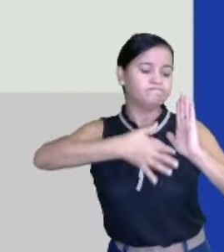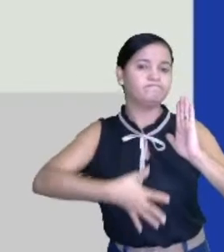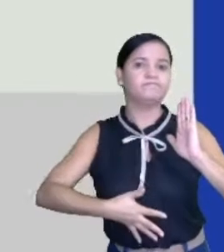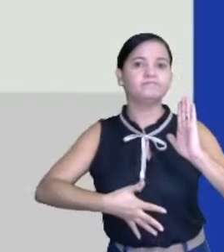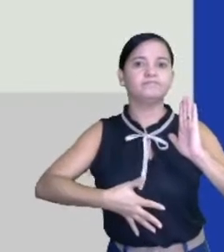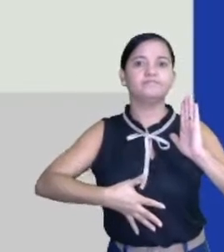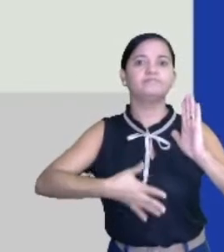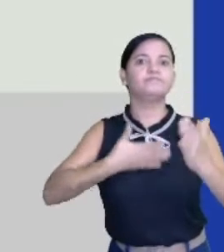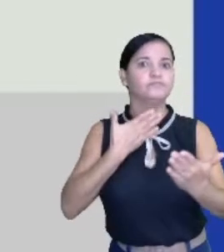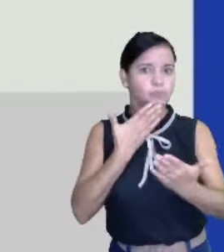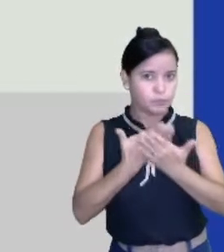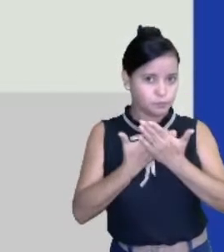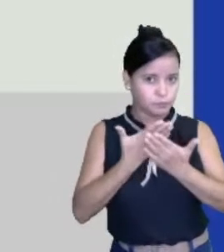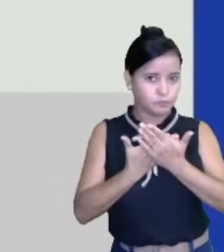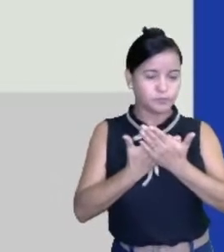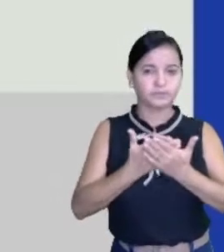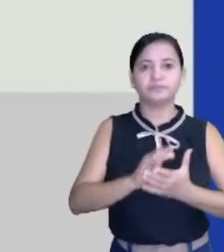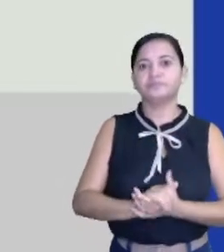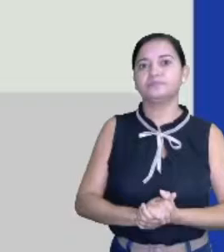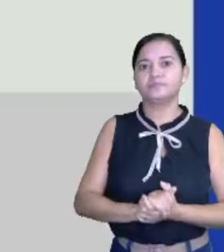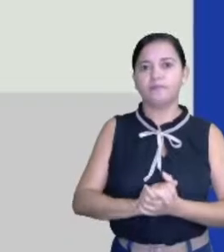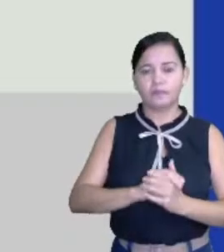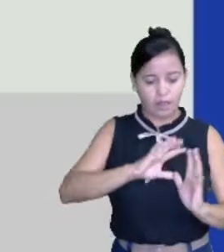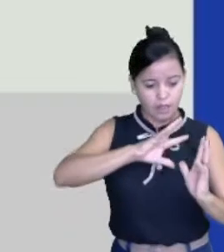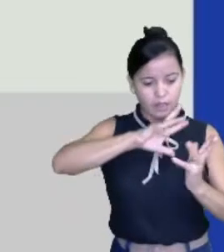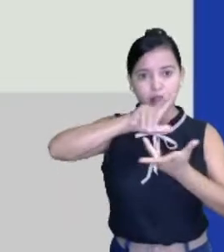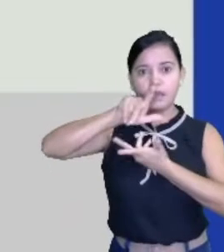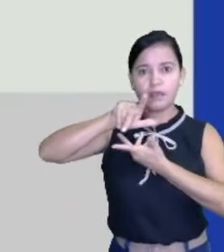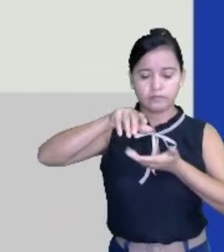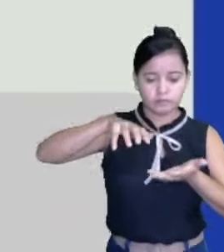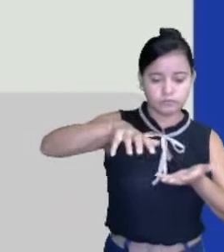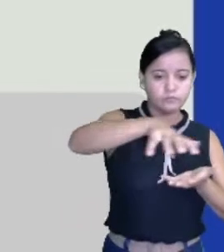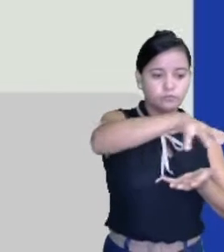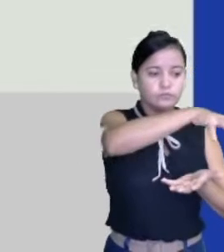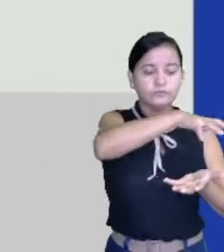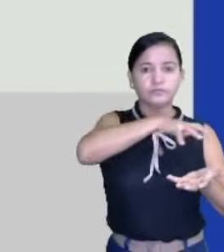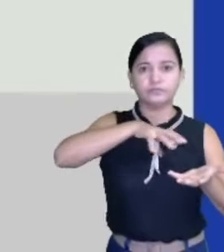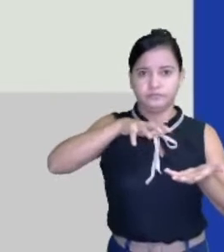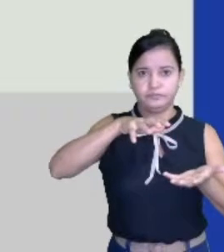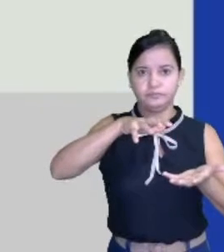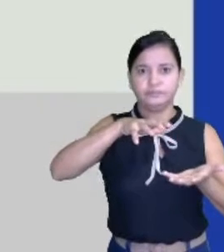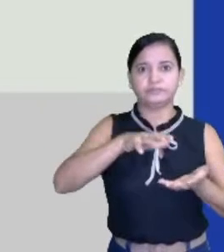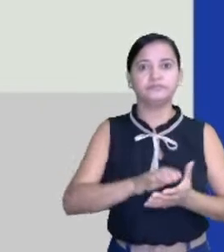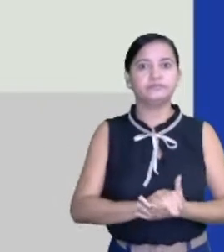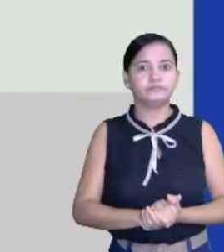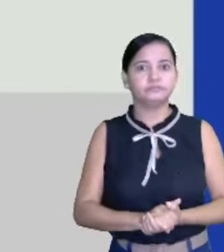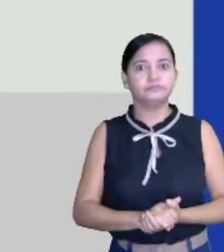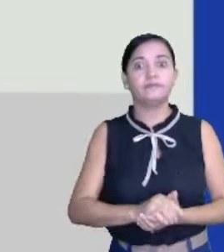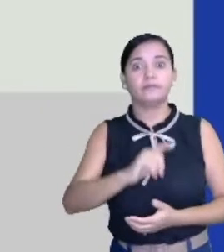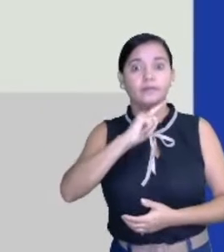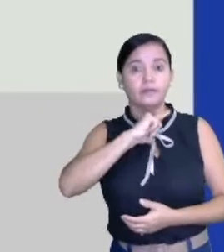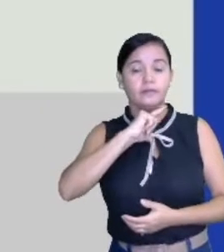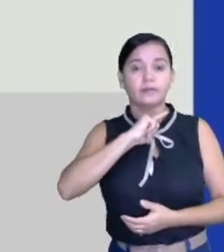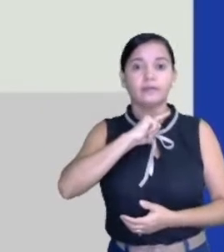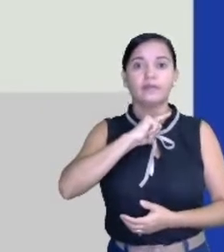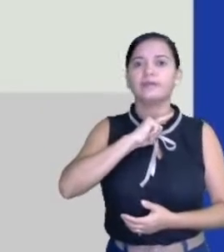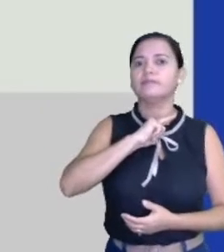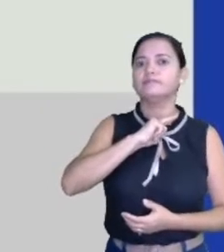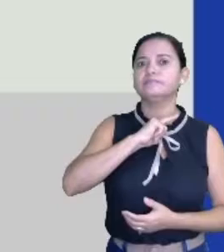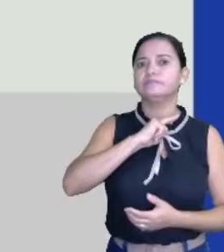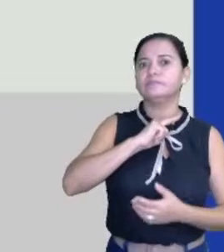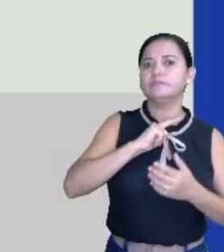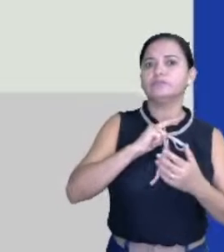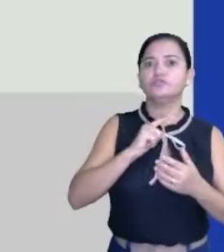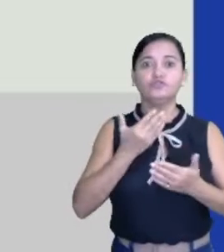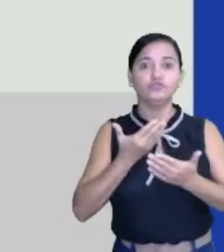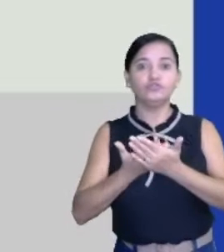ou nossos estudos de hoje. Terra e universo, tá? O objeto de conhecimento / conteúdo será o estudo